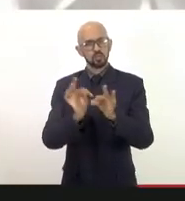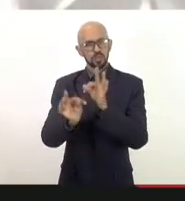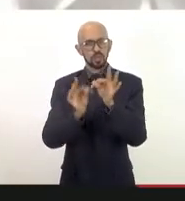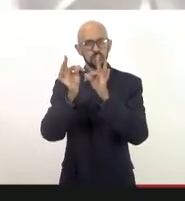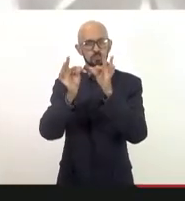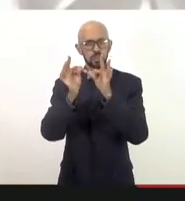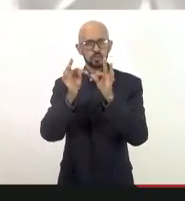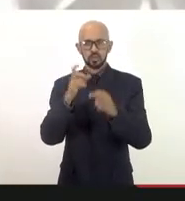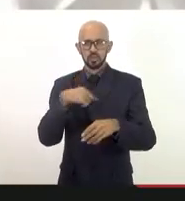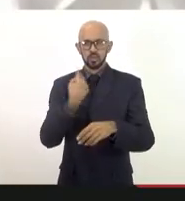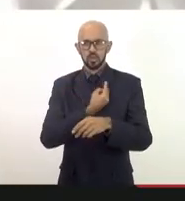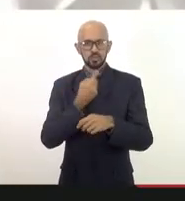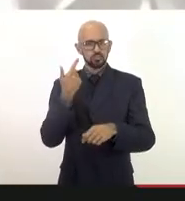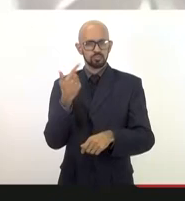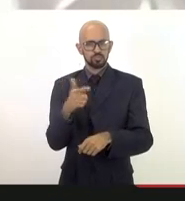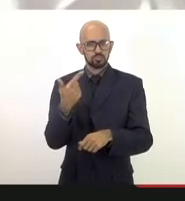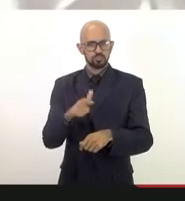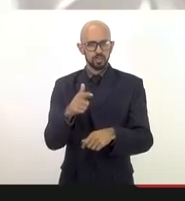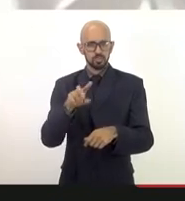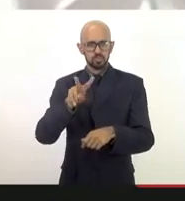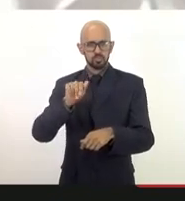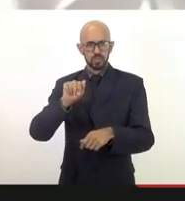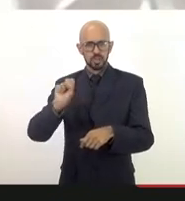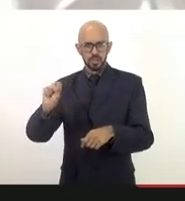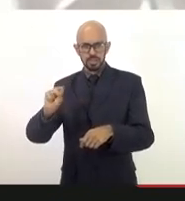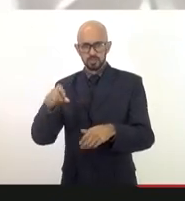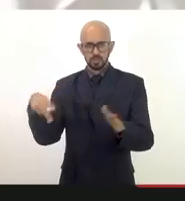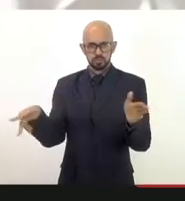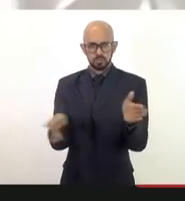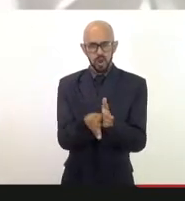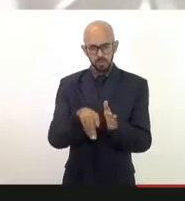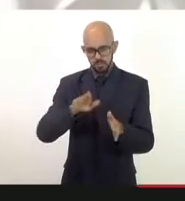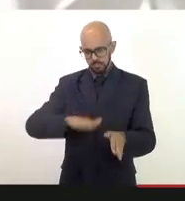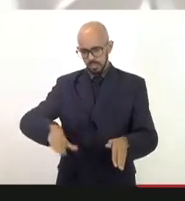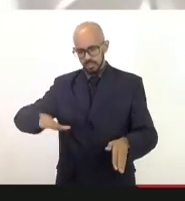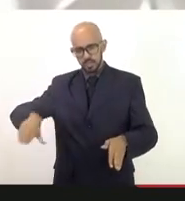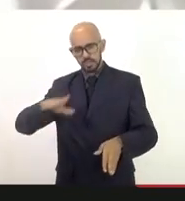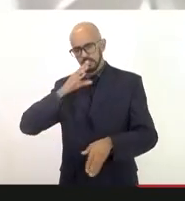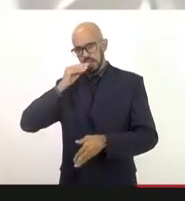a gente não tenha vagas específicas para crianças e